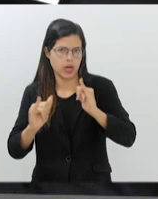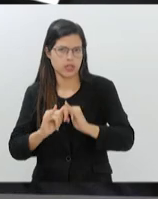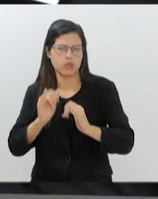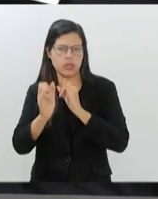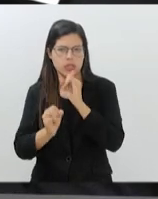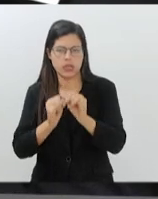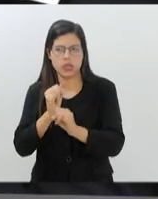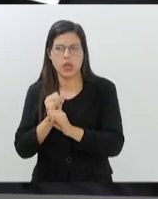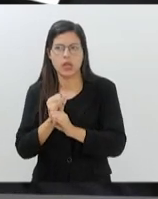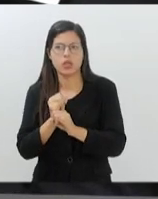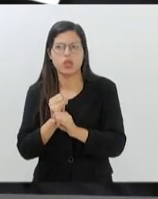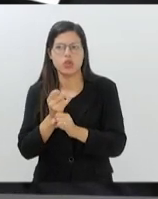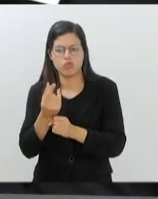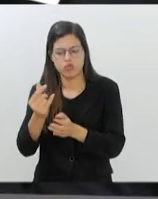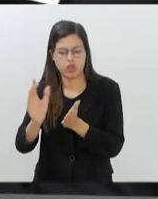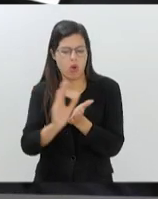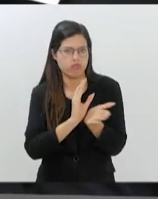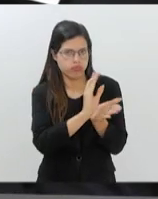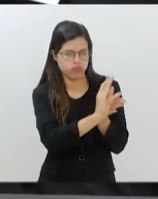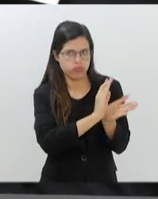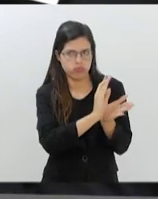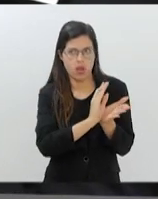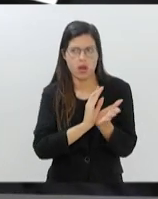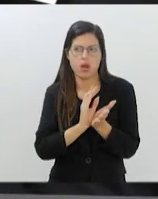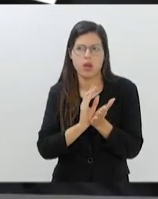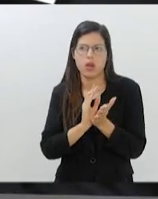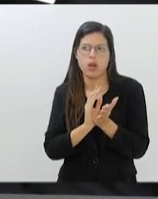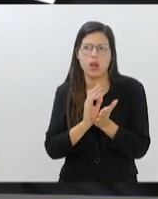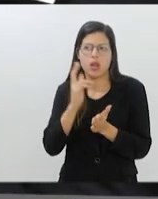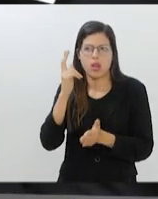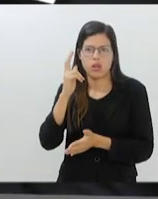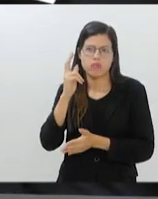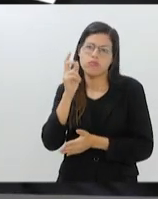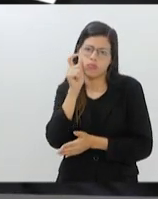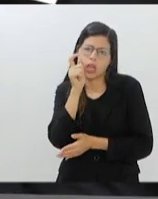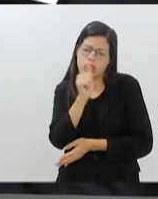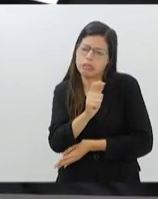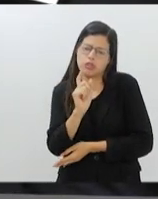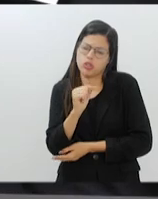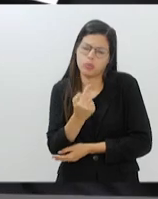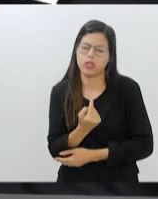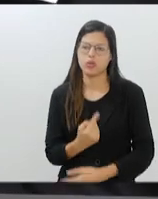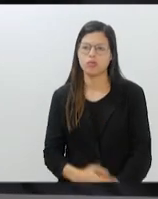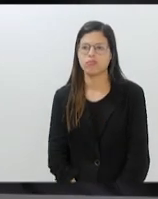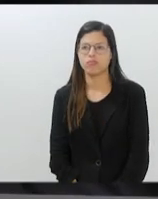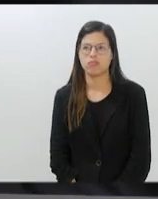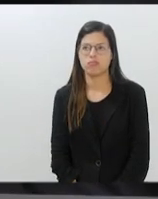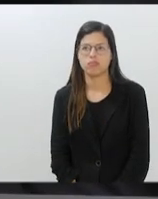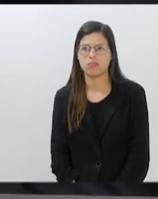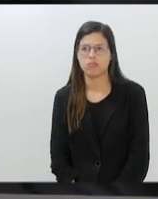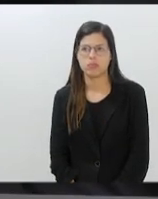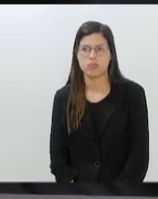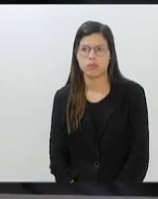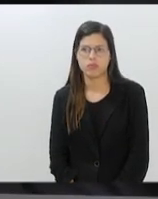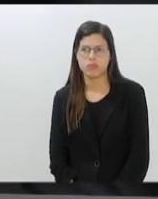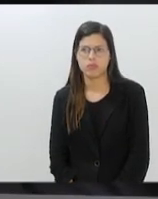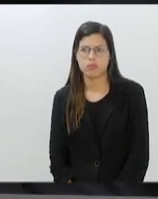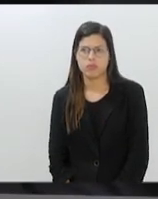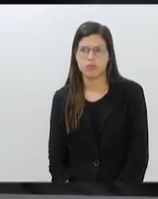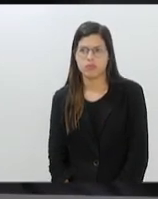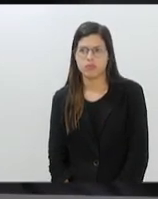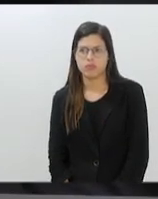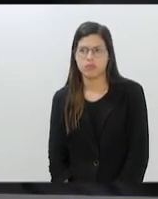em bonificação da publicidade era muito interessante pra gente mas para